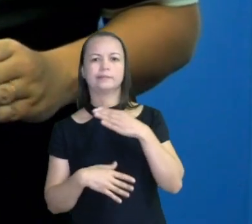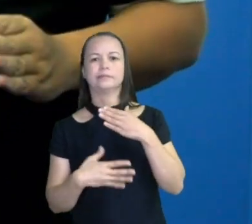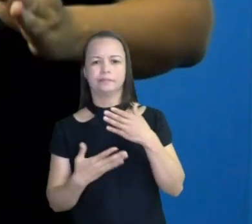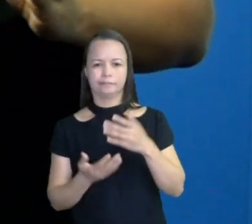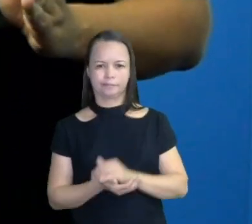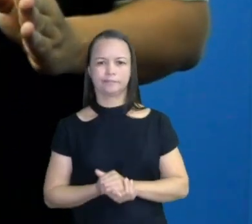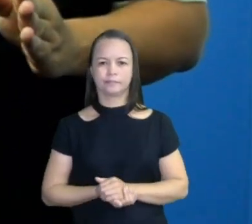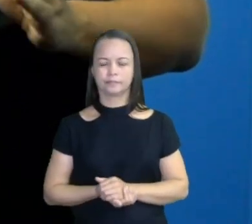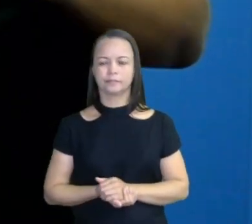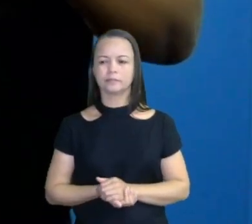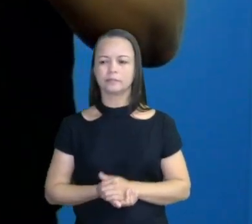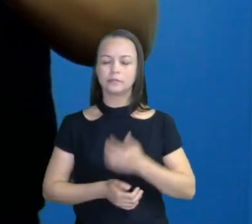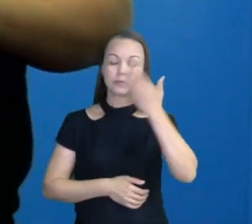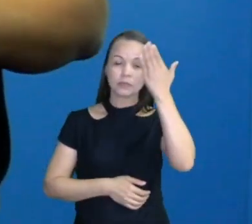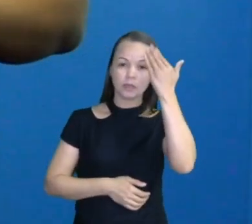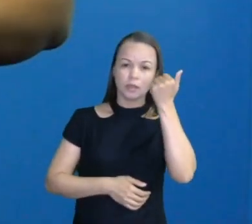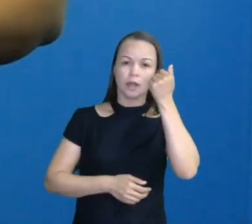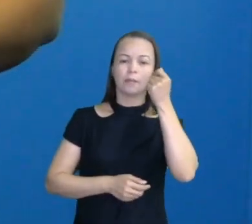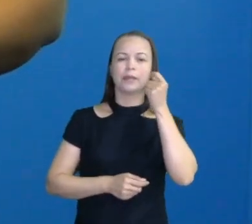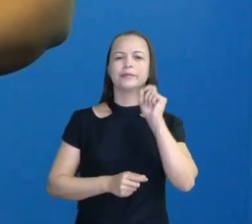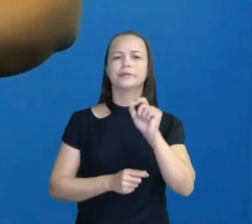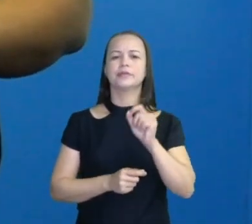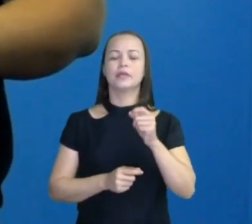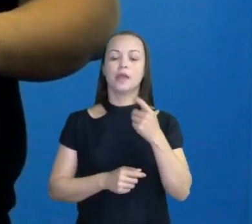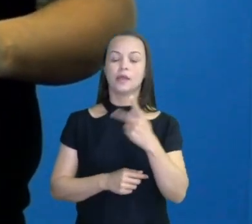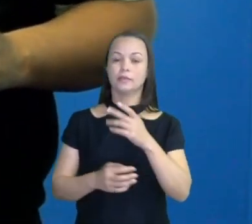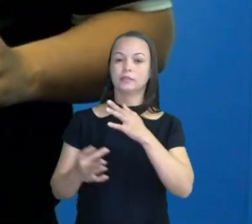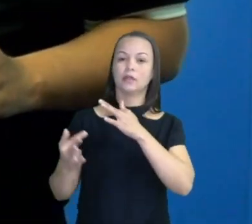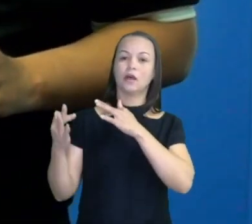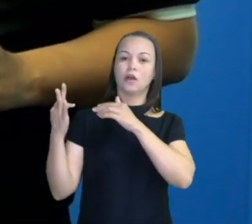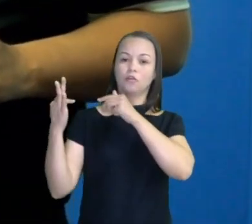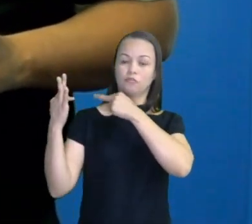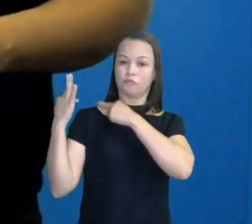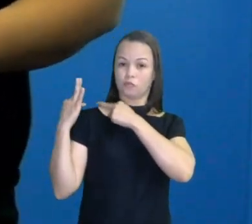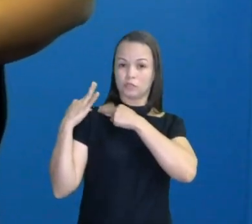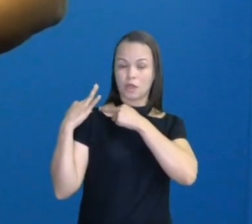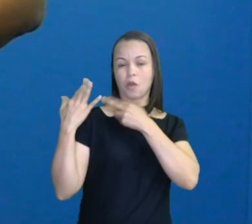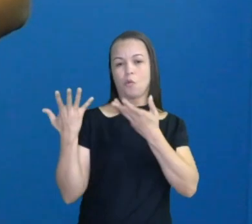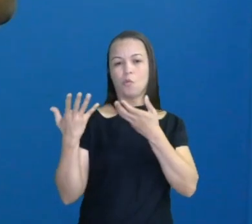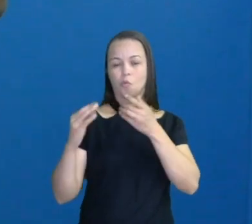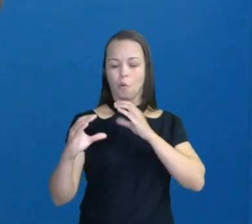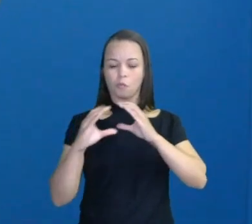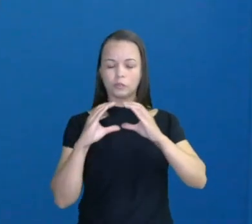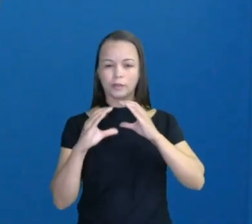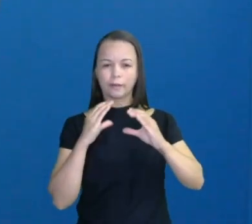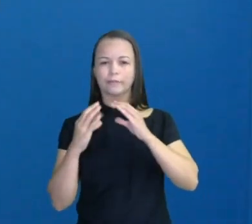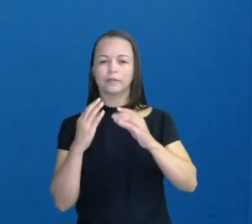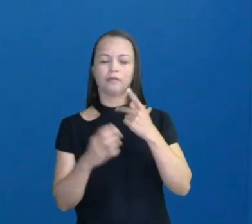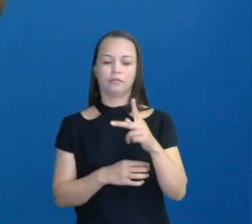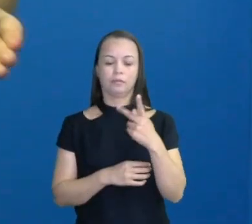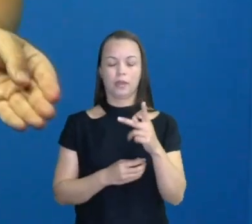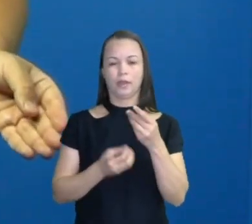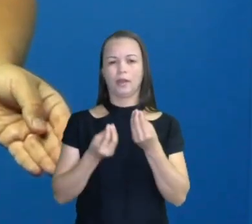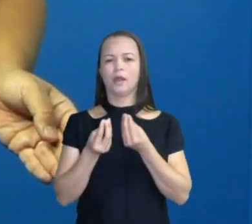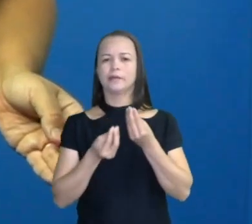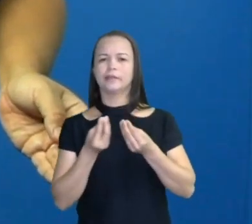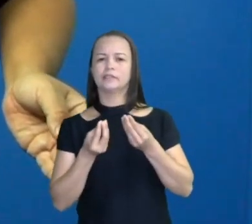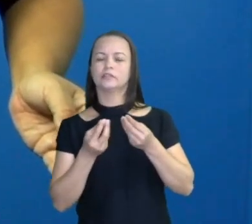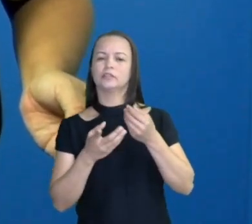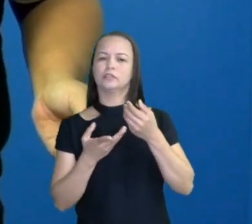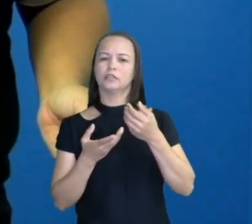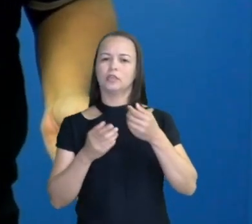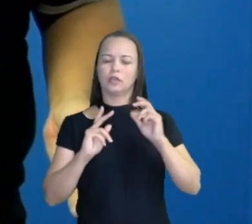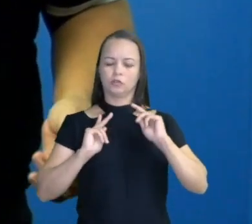bom? Sabendo que essa função comunicativa dela é que torna a gente seres